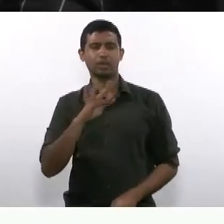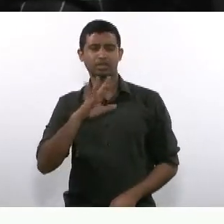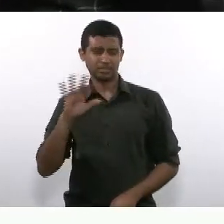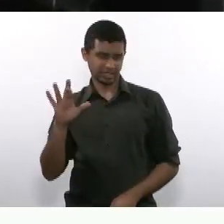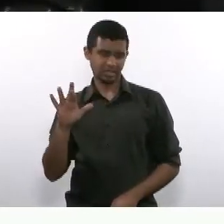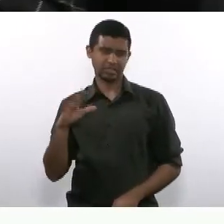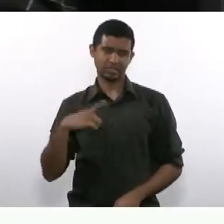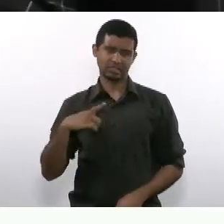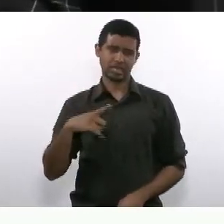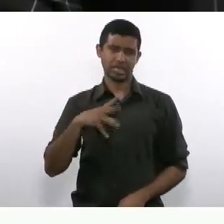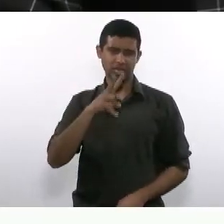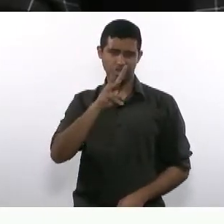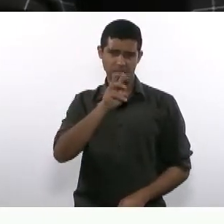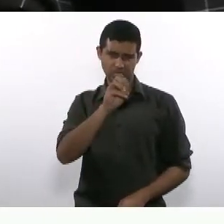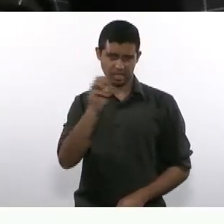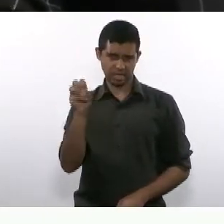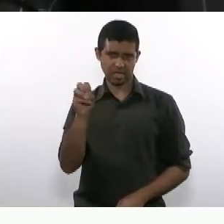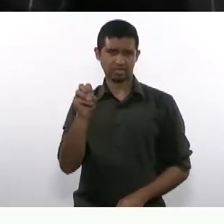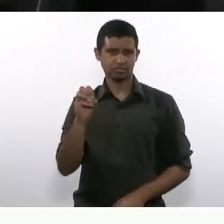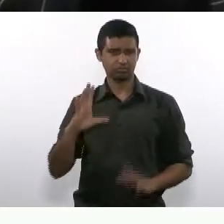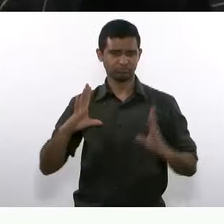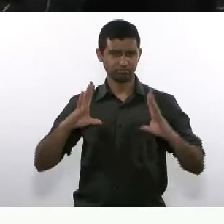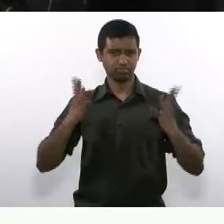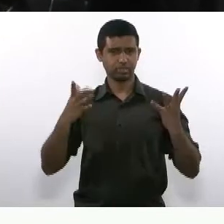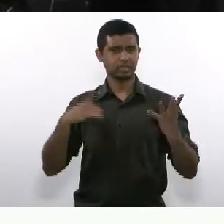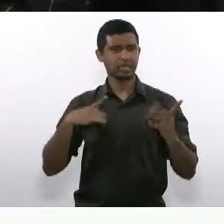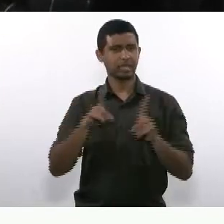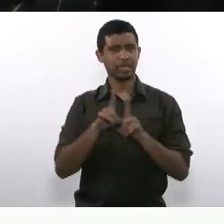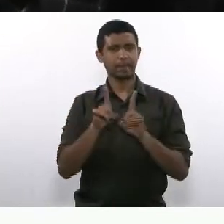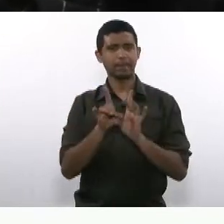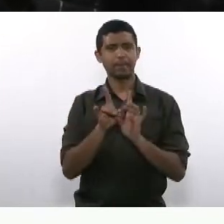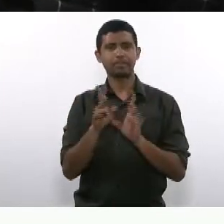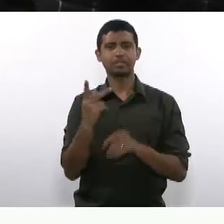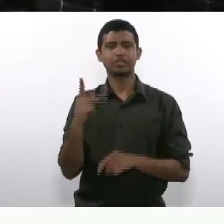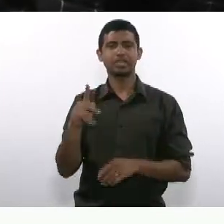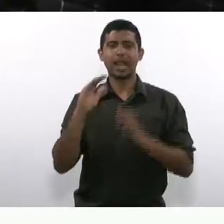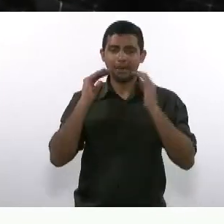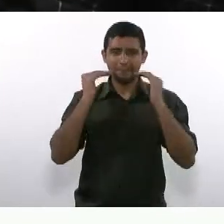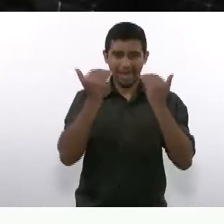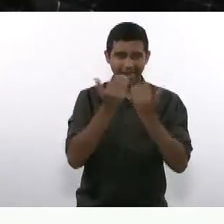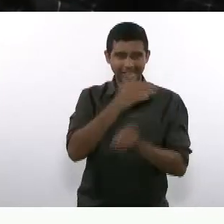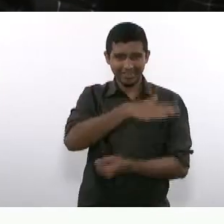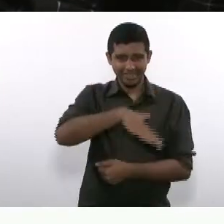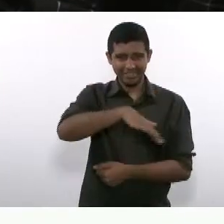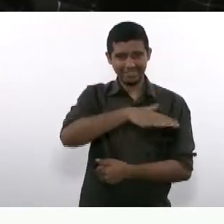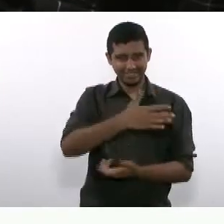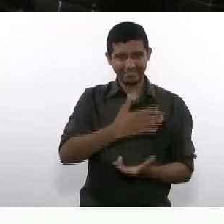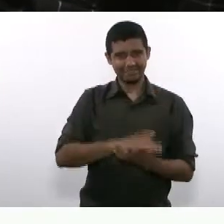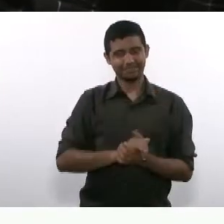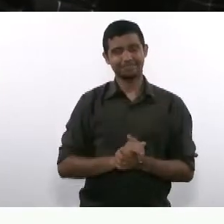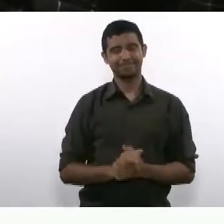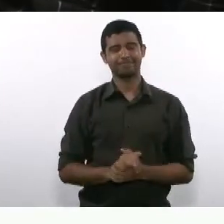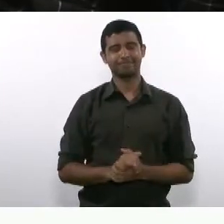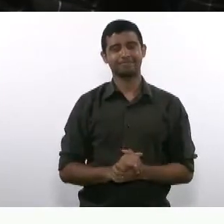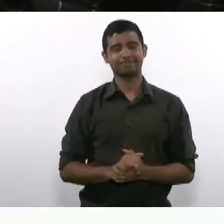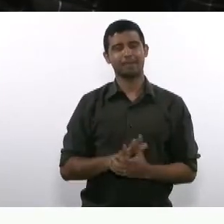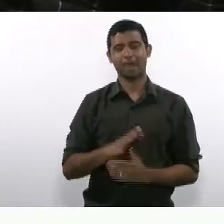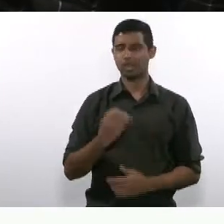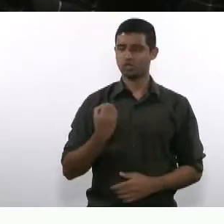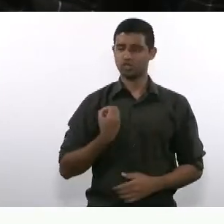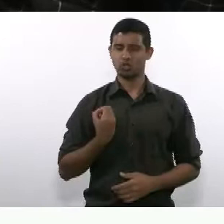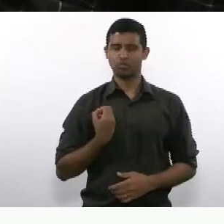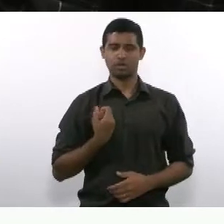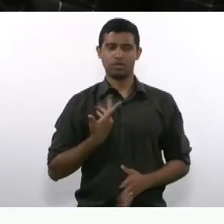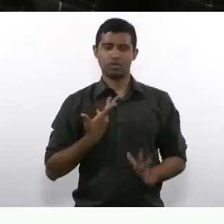tem uma receita hoje em relação à permissão do Maracanã, entendeu? Mas os números, para não ficar chutando,